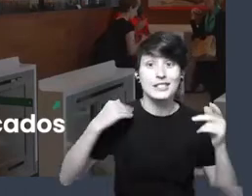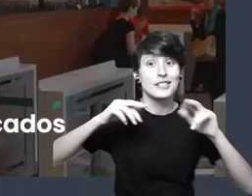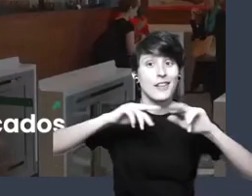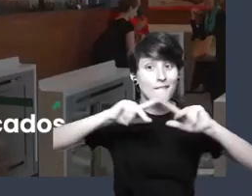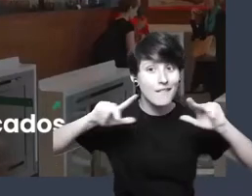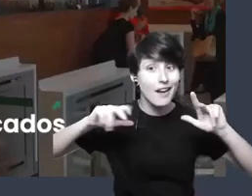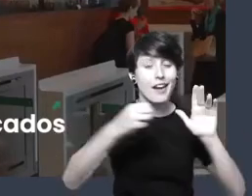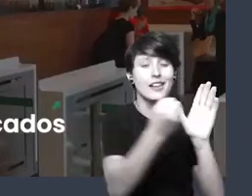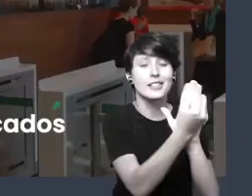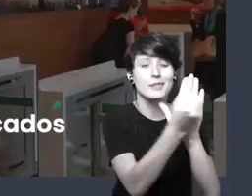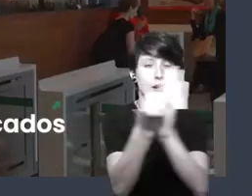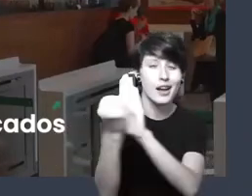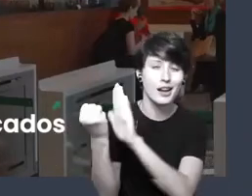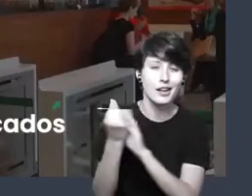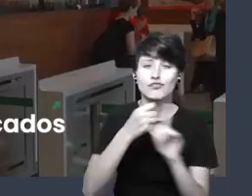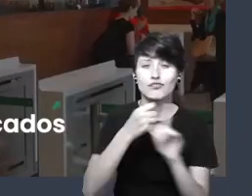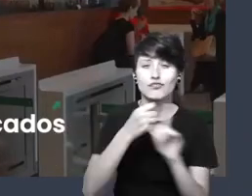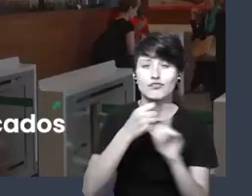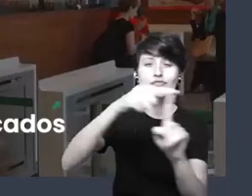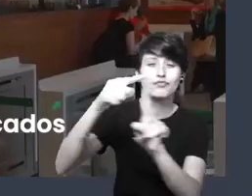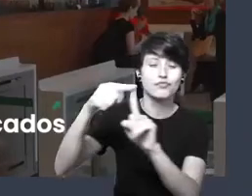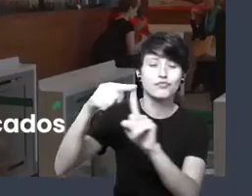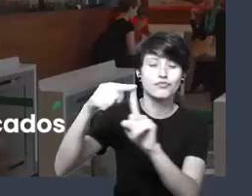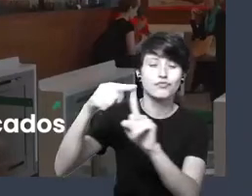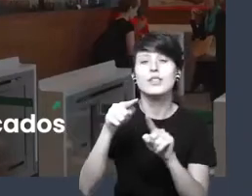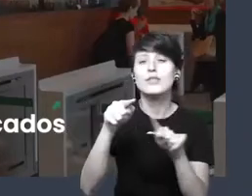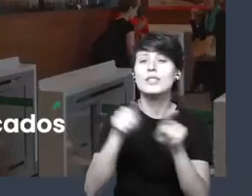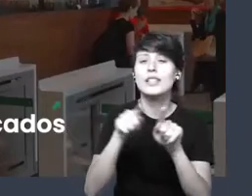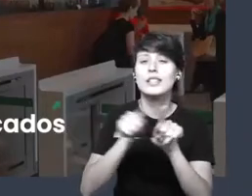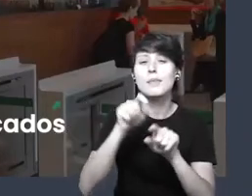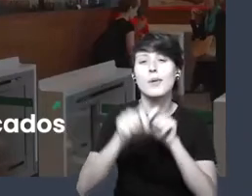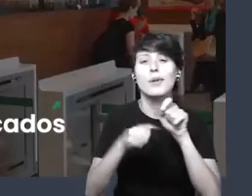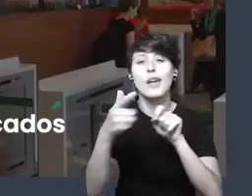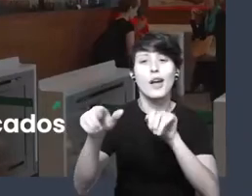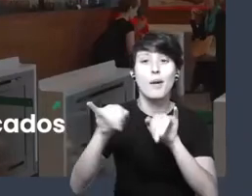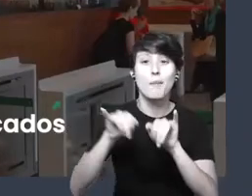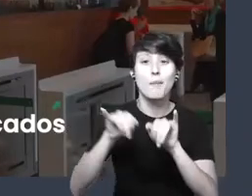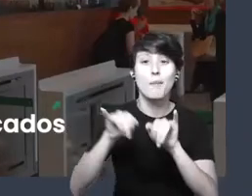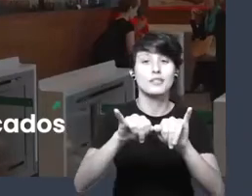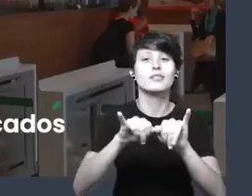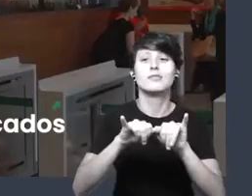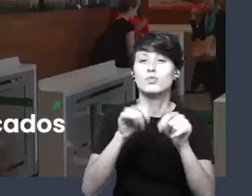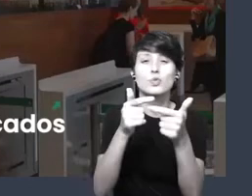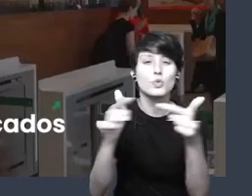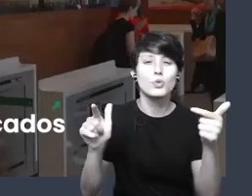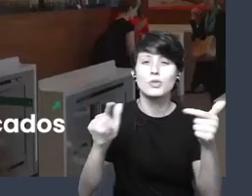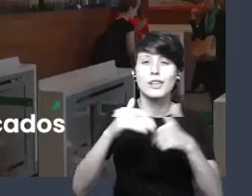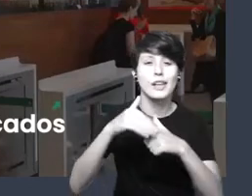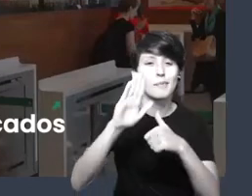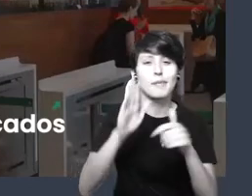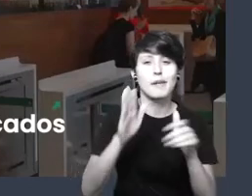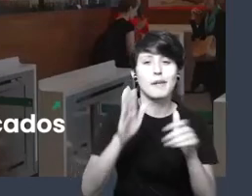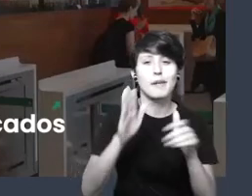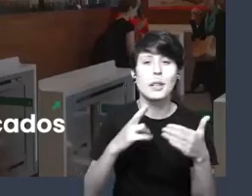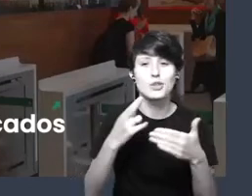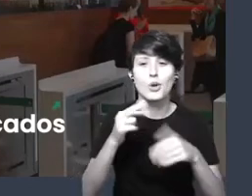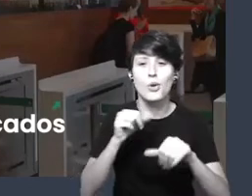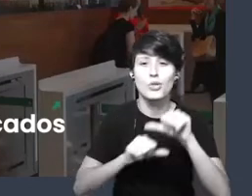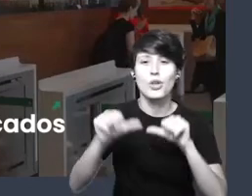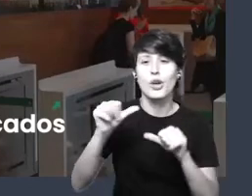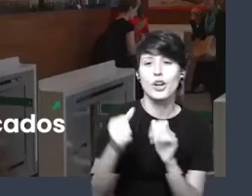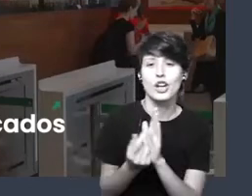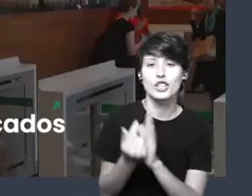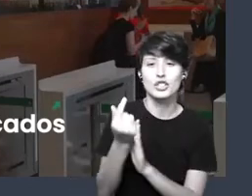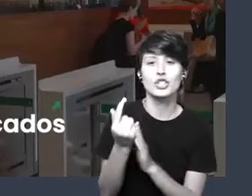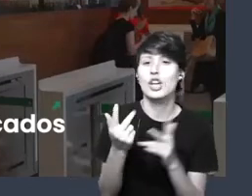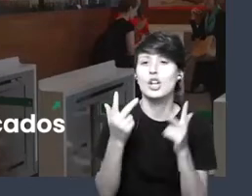desses tipos de aspiradores. E você tem os supermercados, né? Que não tem mais caixa, não tem mais troca de dinheiro, como um supermercado